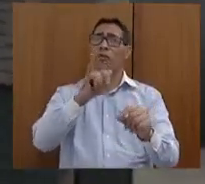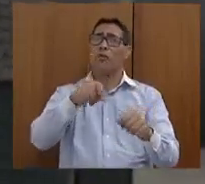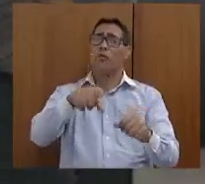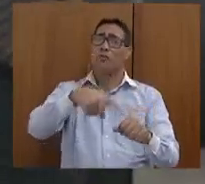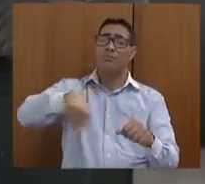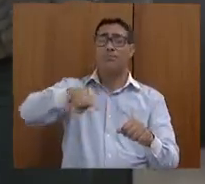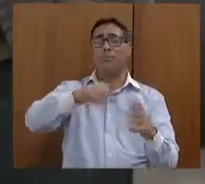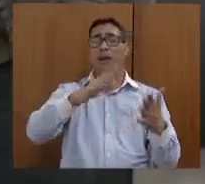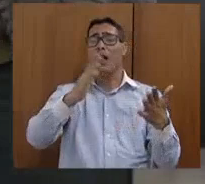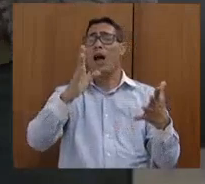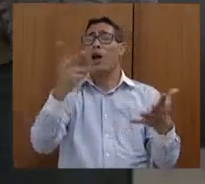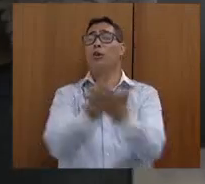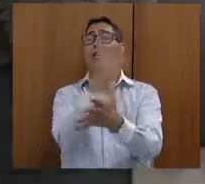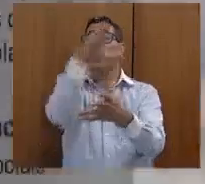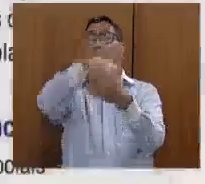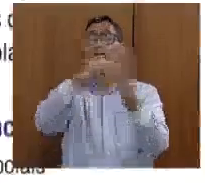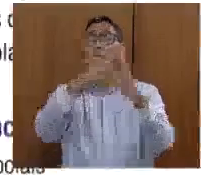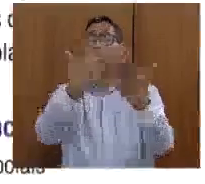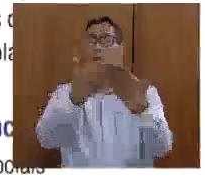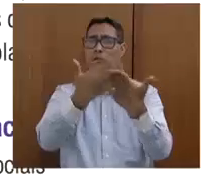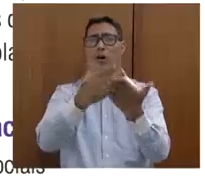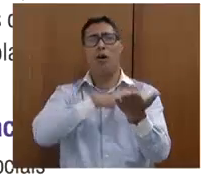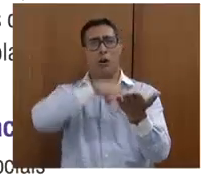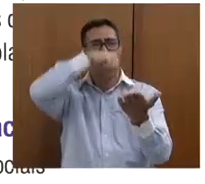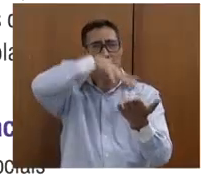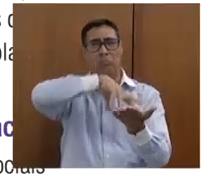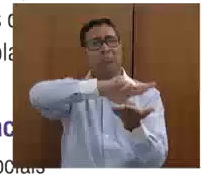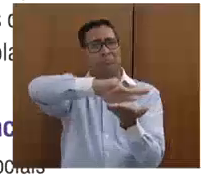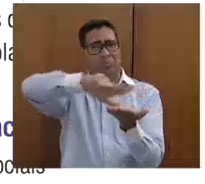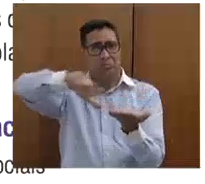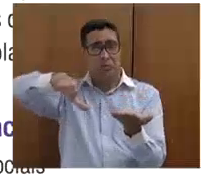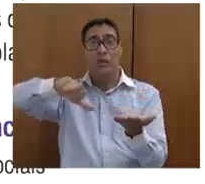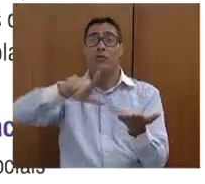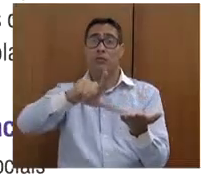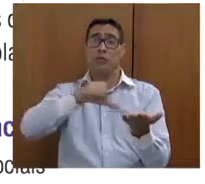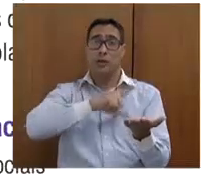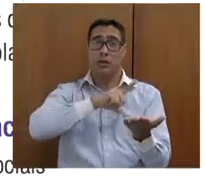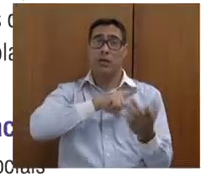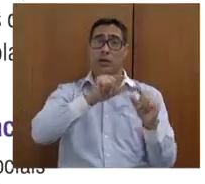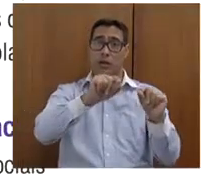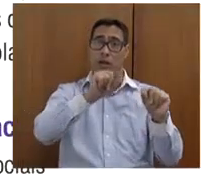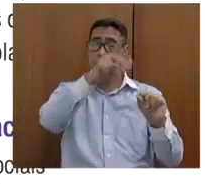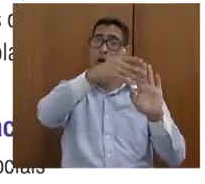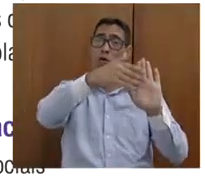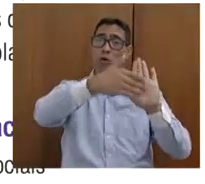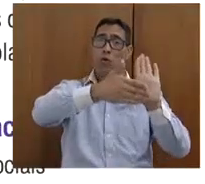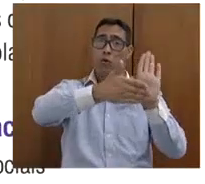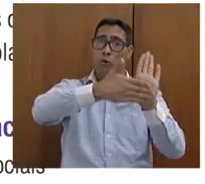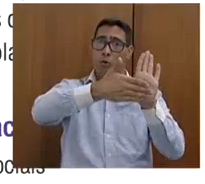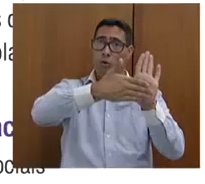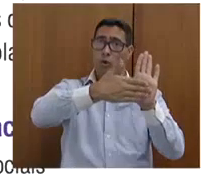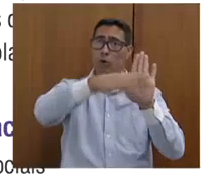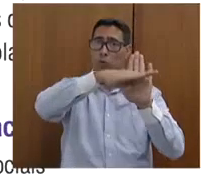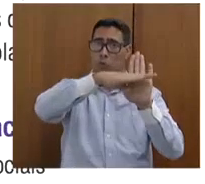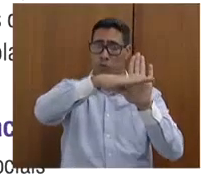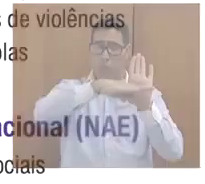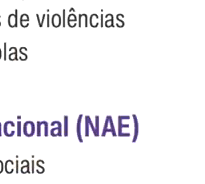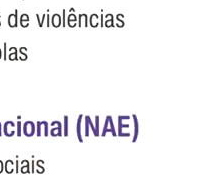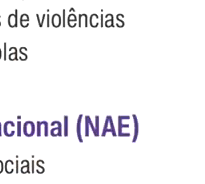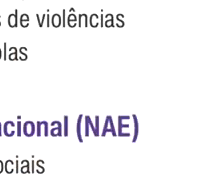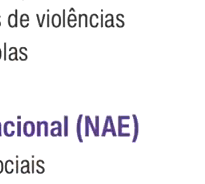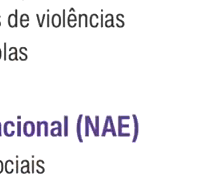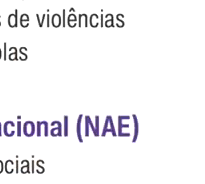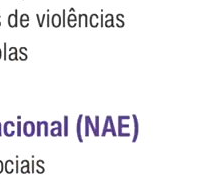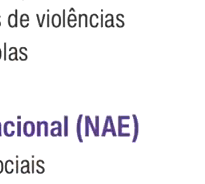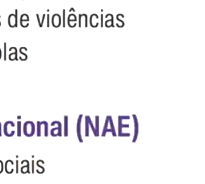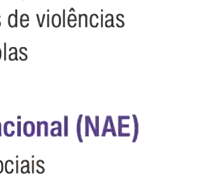que acontecem dentro da nossas escolas nós temos o protocolo o programa de convivência democrática que define fluxos